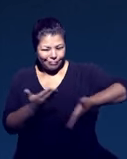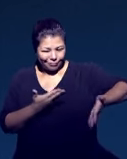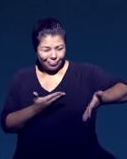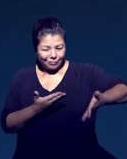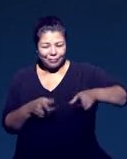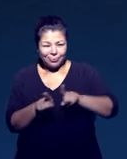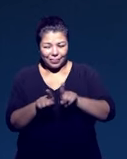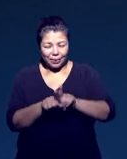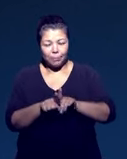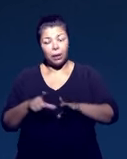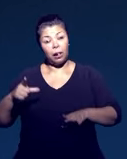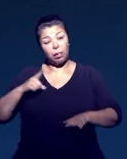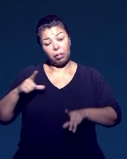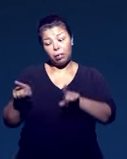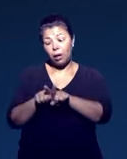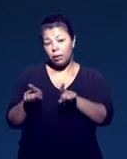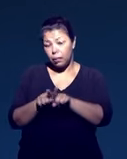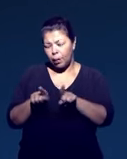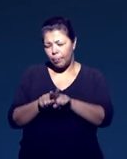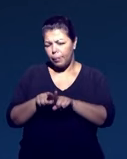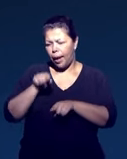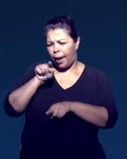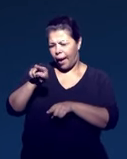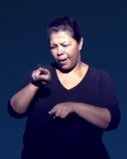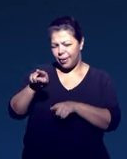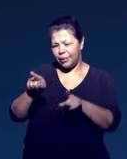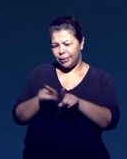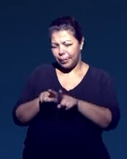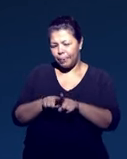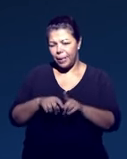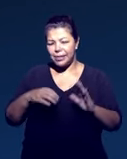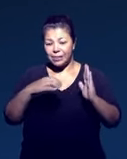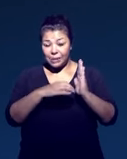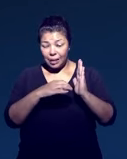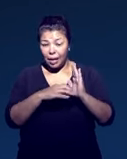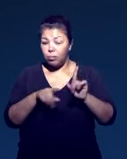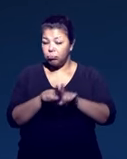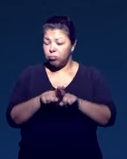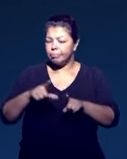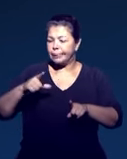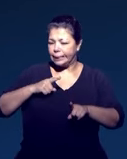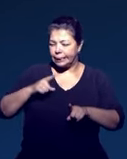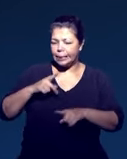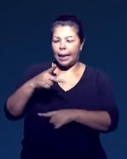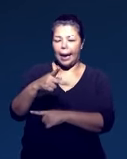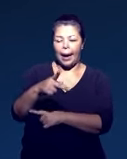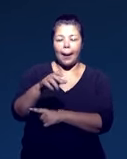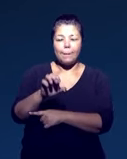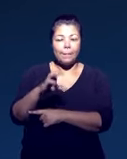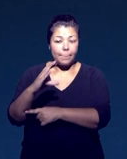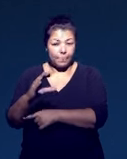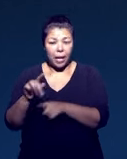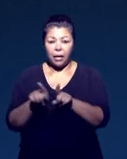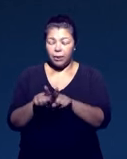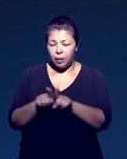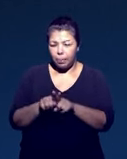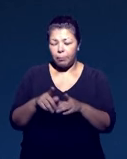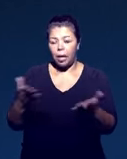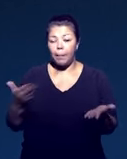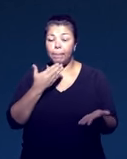andando no senado as questões da PEC que limita as decisões monocráticas e pedidos de vista pelo